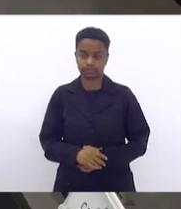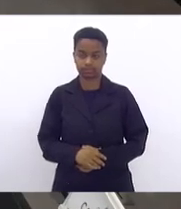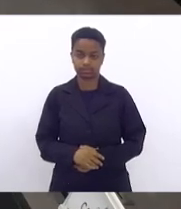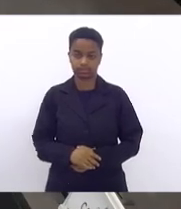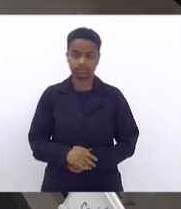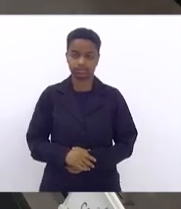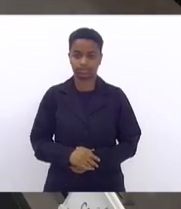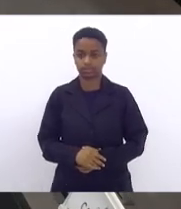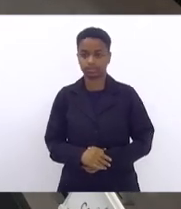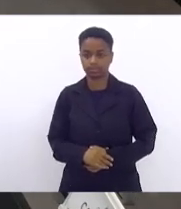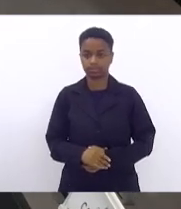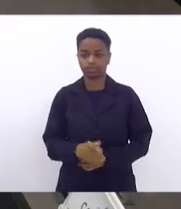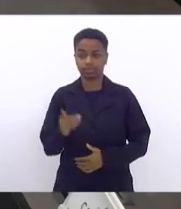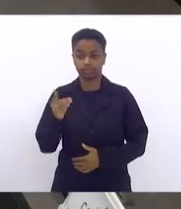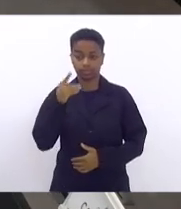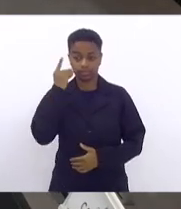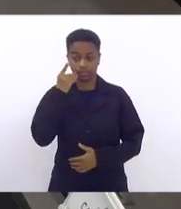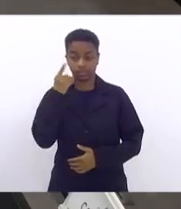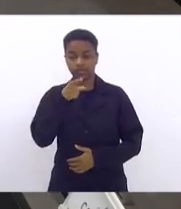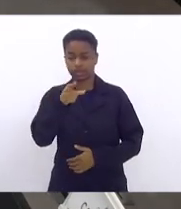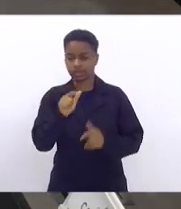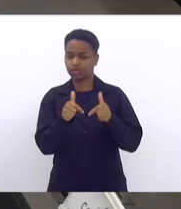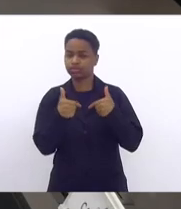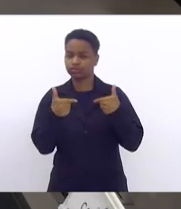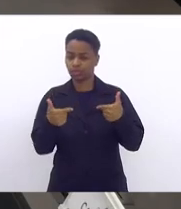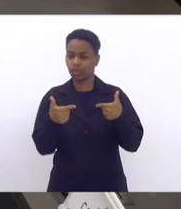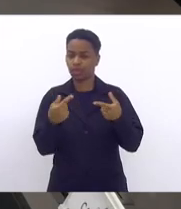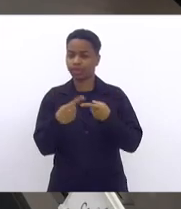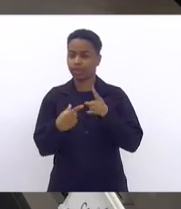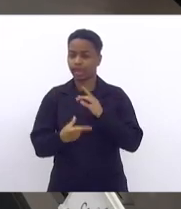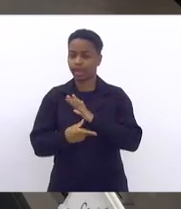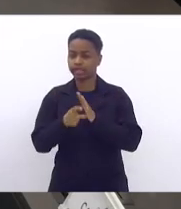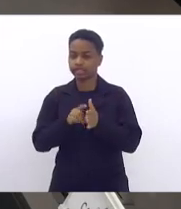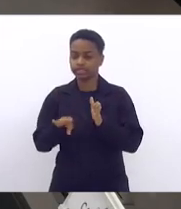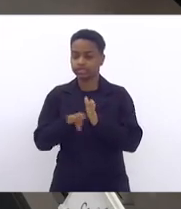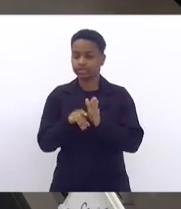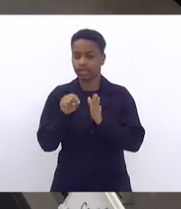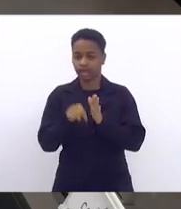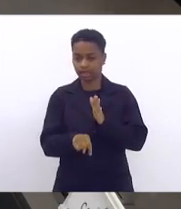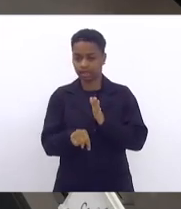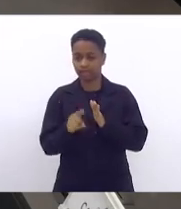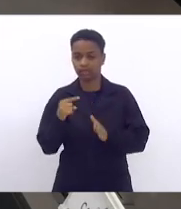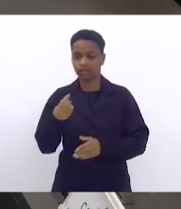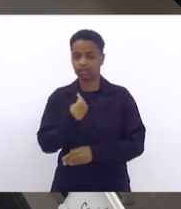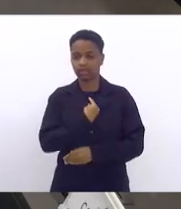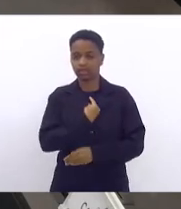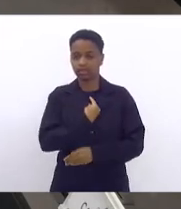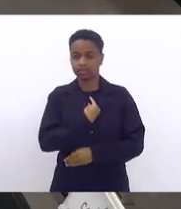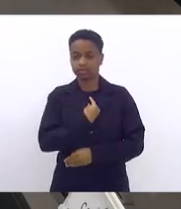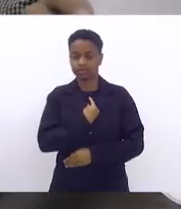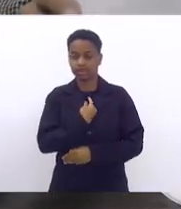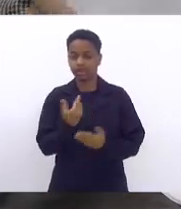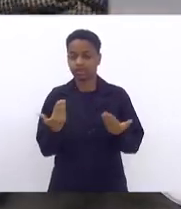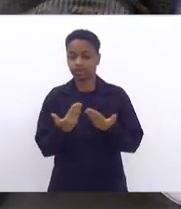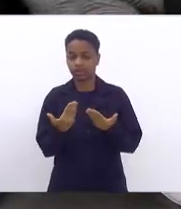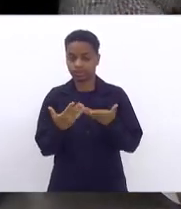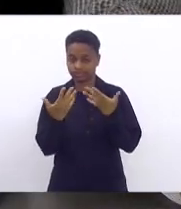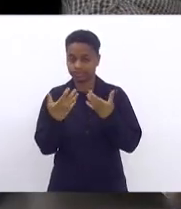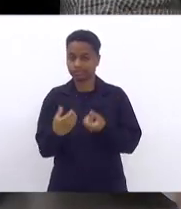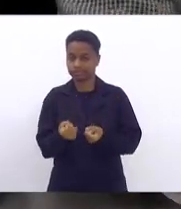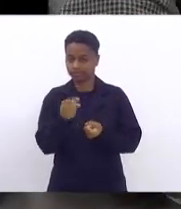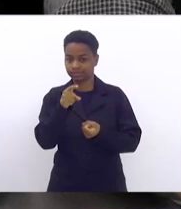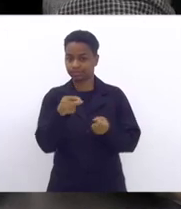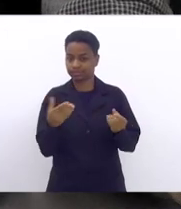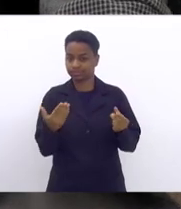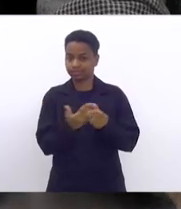Amorim. Deputado Rodrigo Amorim, Vossa Excelência tem muita sorte. Mesmo antes de adentrar o recinto, acabamos de acatar um